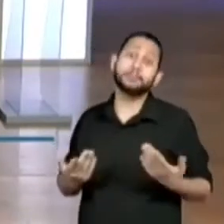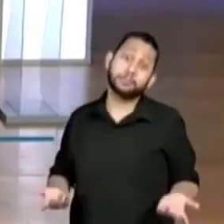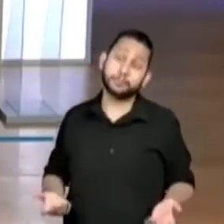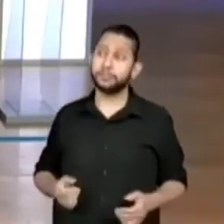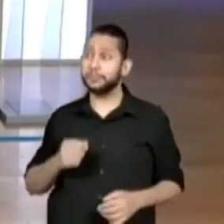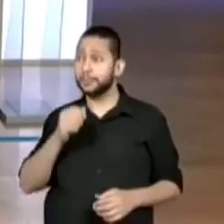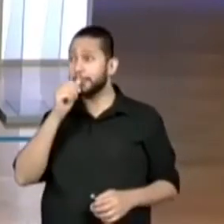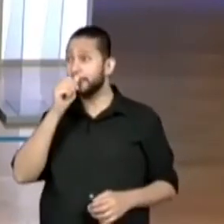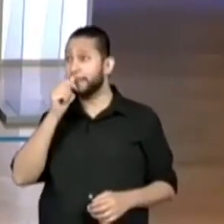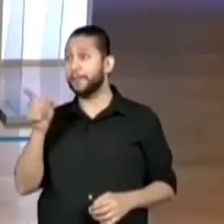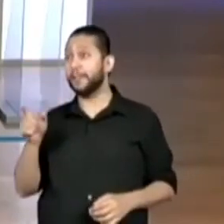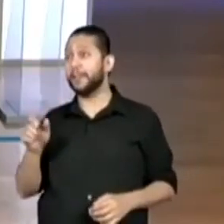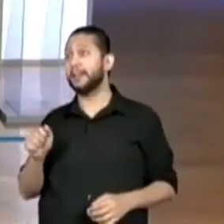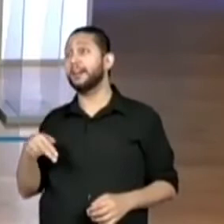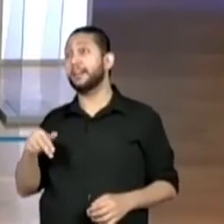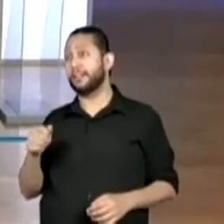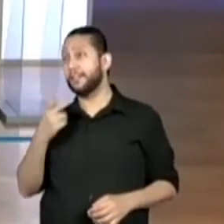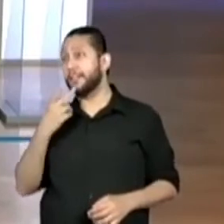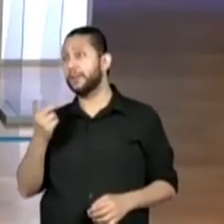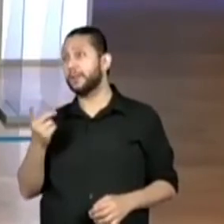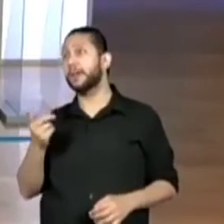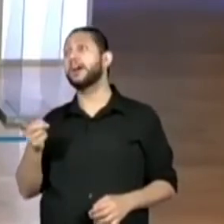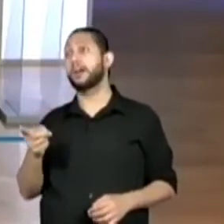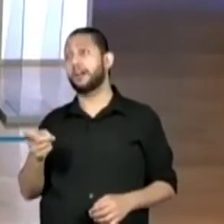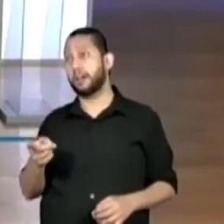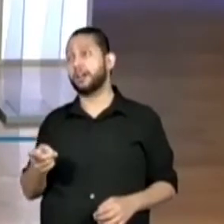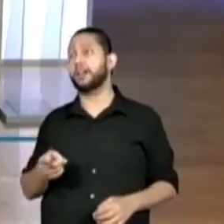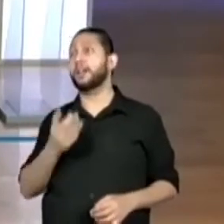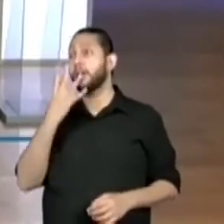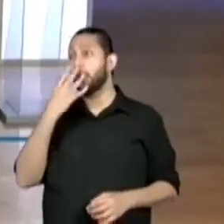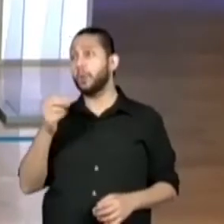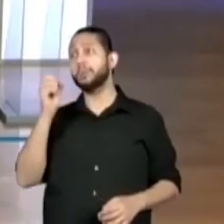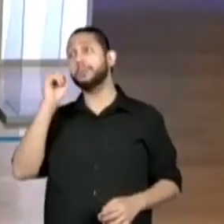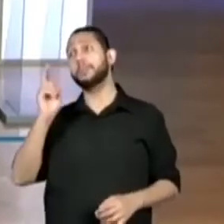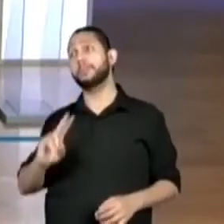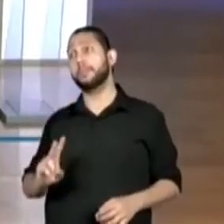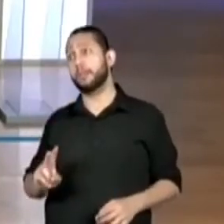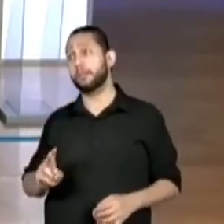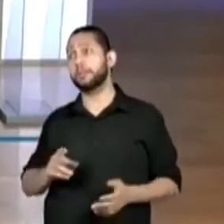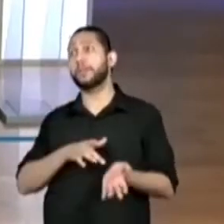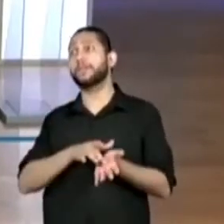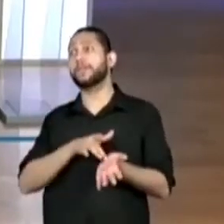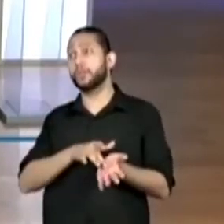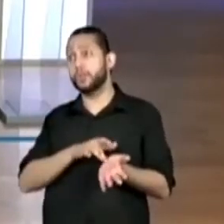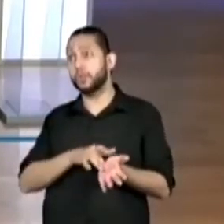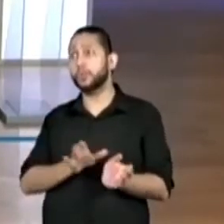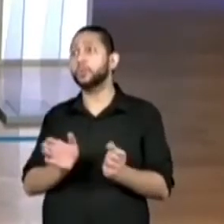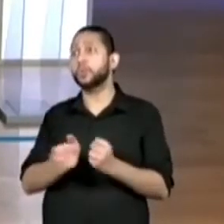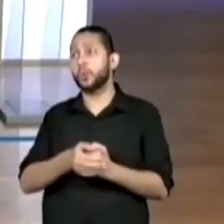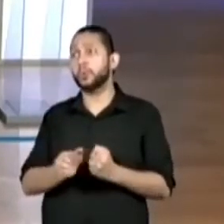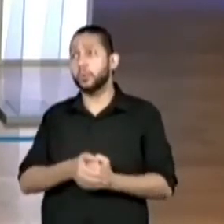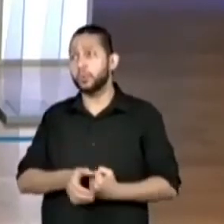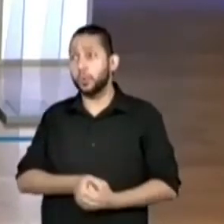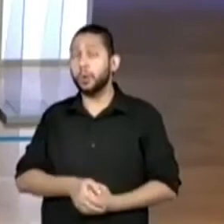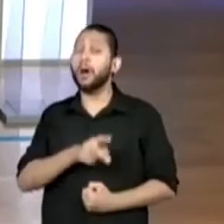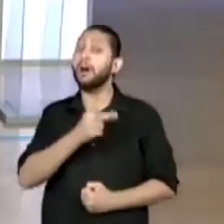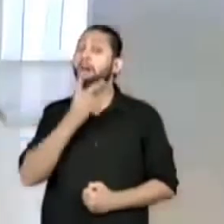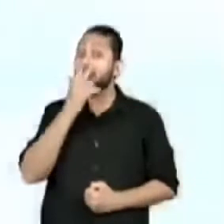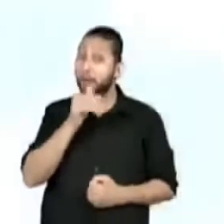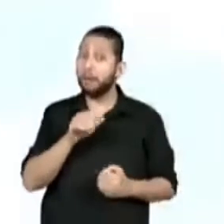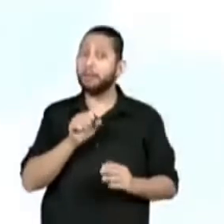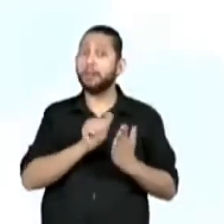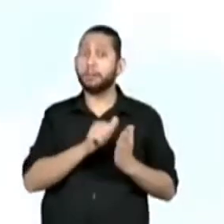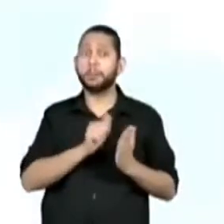e se disfarçou. Exatamente. Agora nós vamos fazer uma pausa para conversar um pouquinho. O que vocês acham que